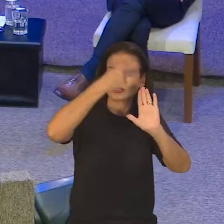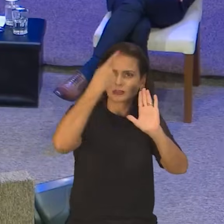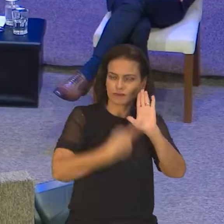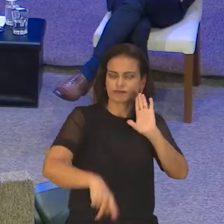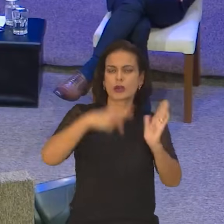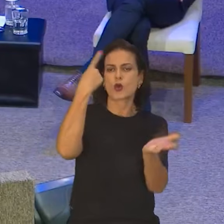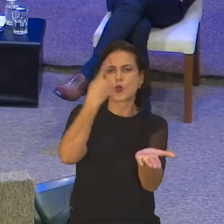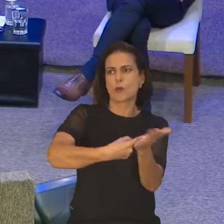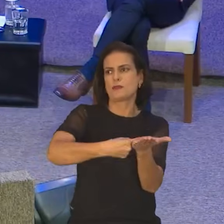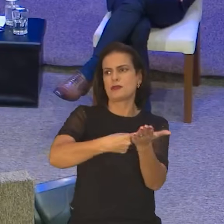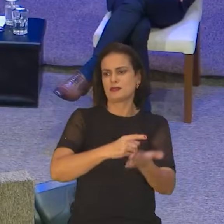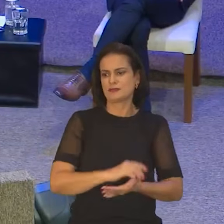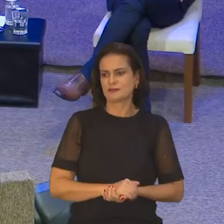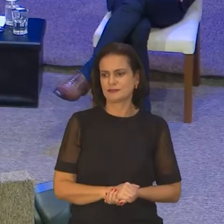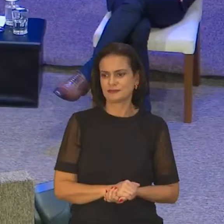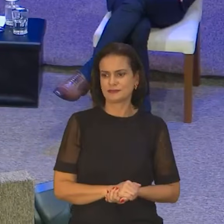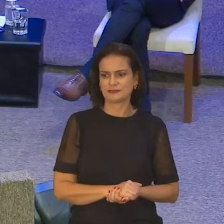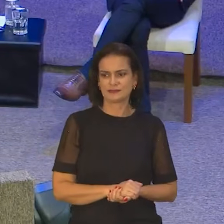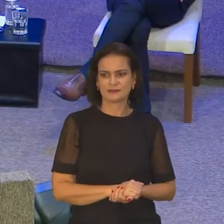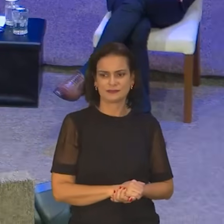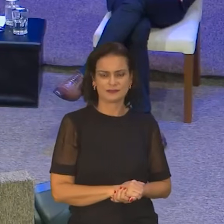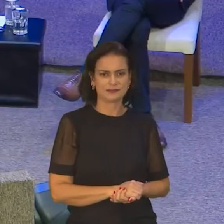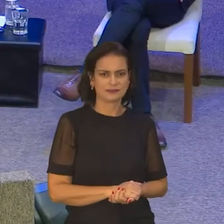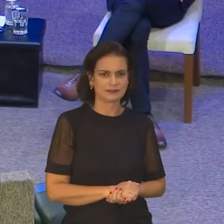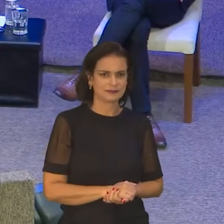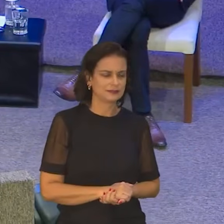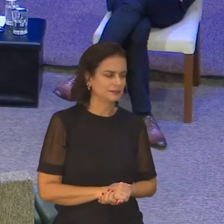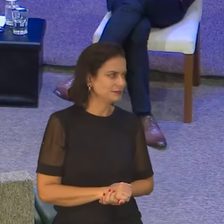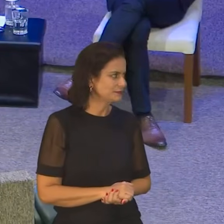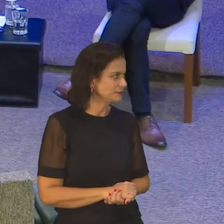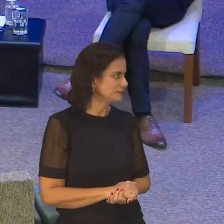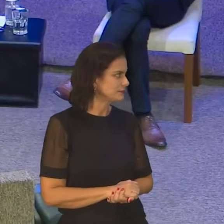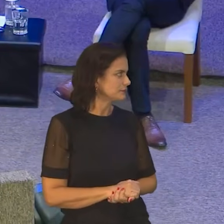aqui. Tomara que essa versão aqui ela é boa.